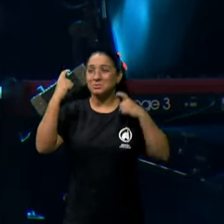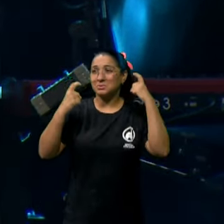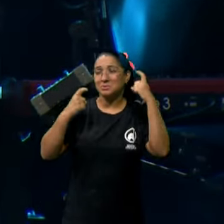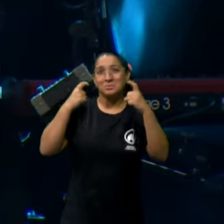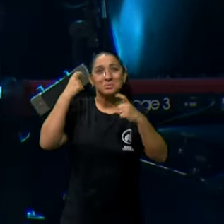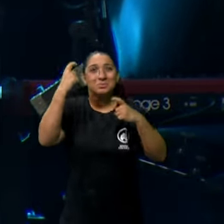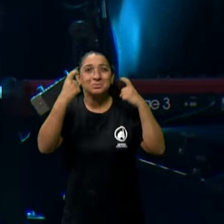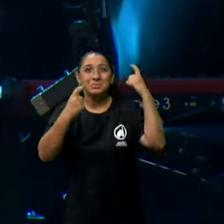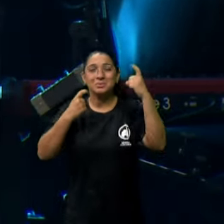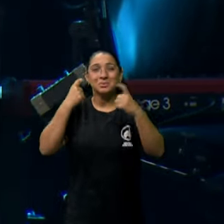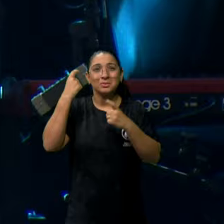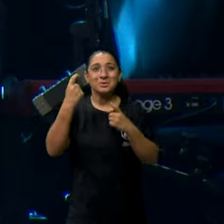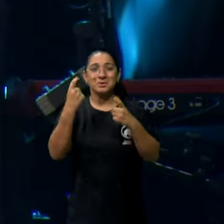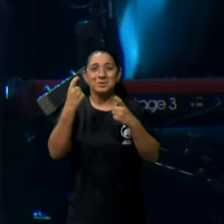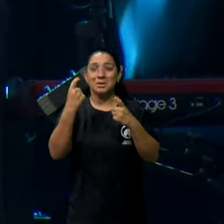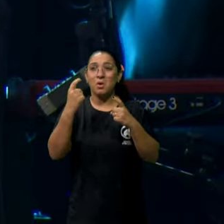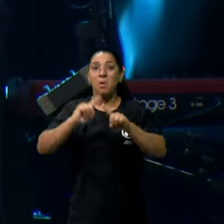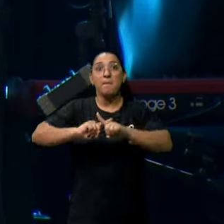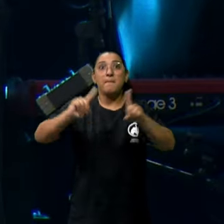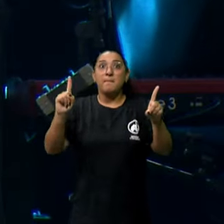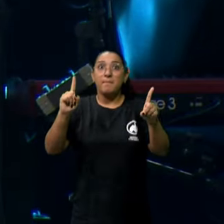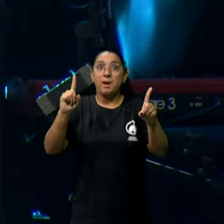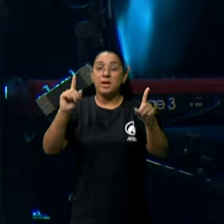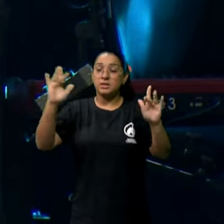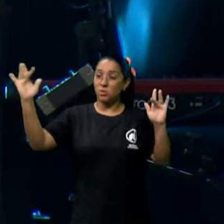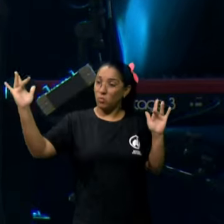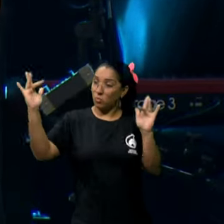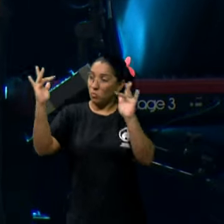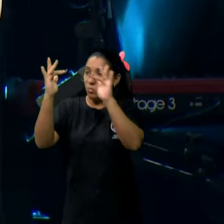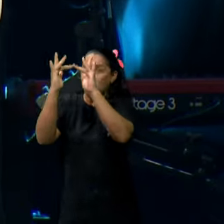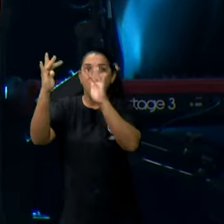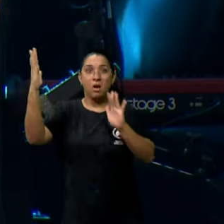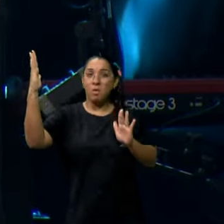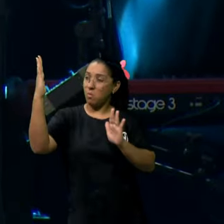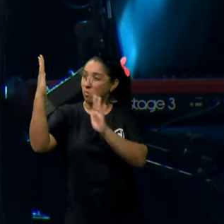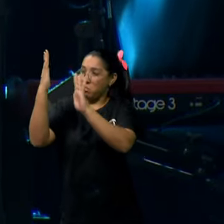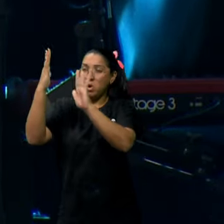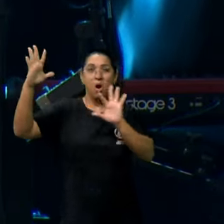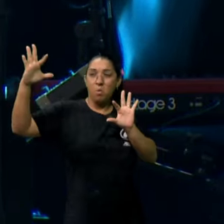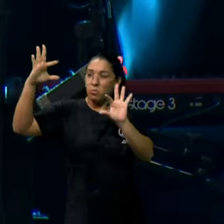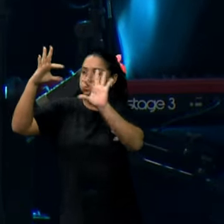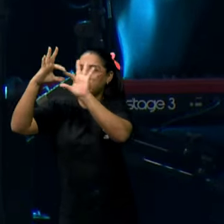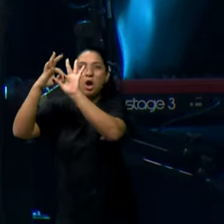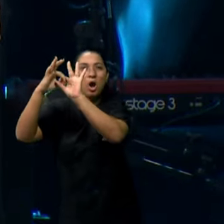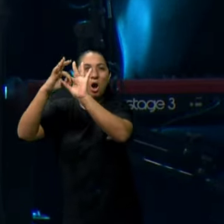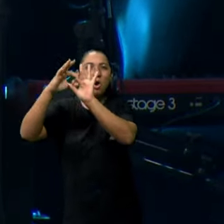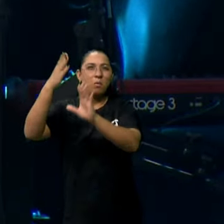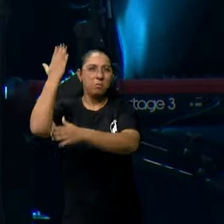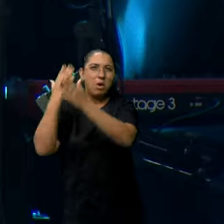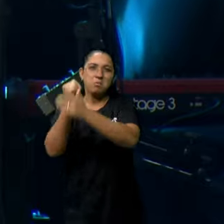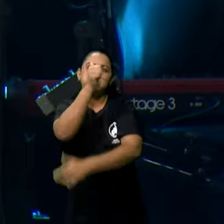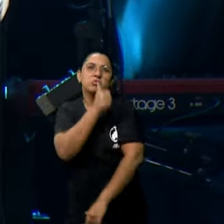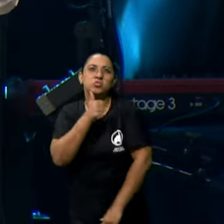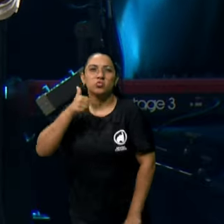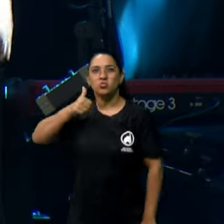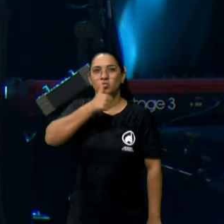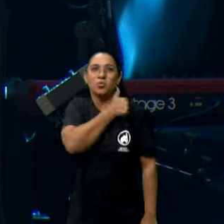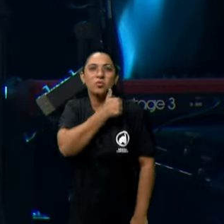a gente se reconcilia com a verdade com a cruz e começa a alinhar a nossa vida com aquilo que o eterno